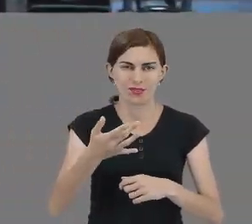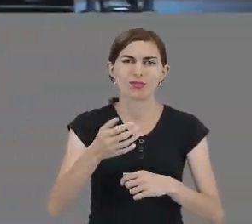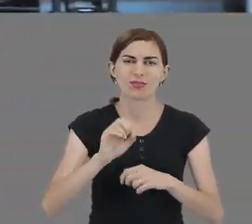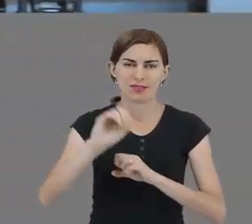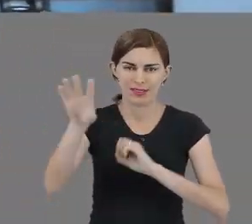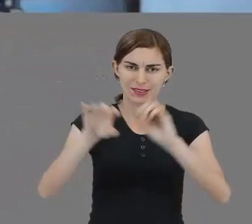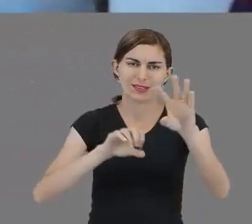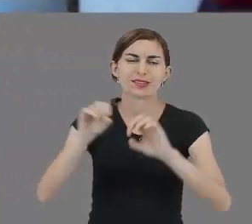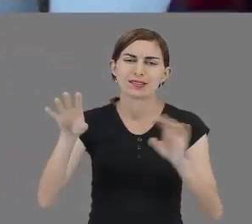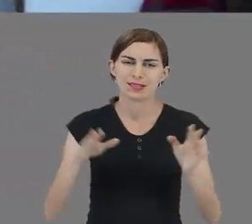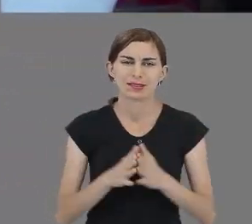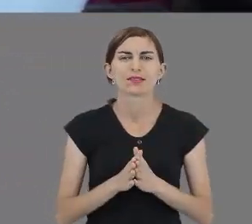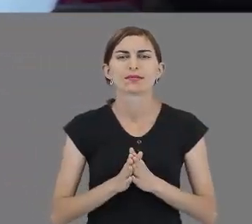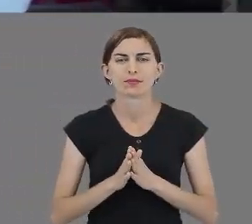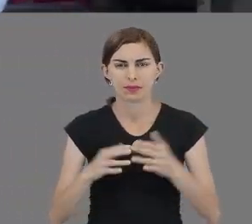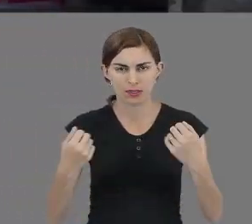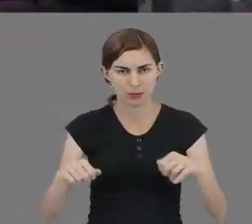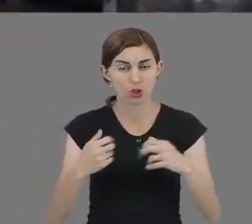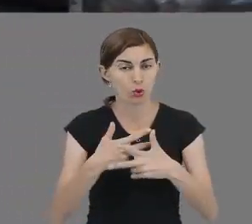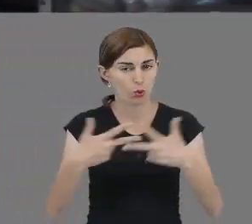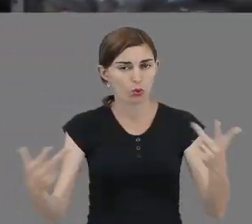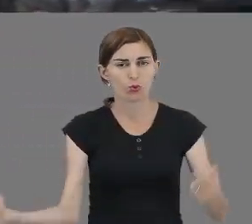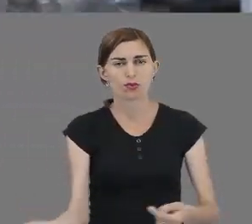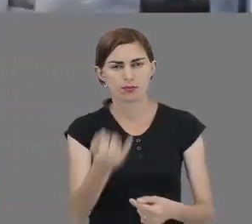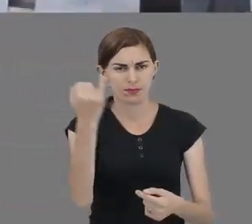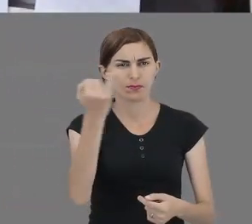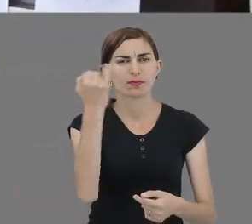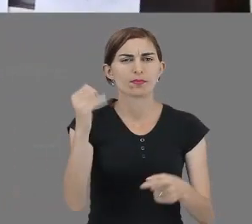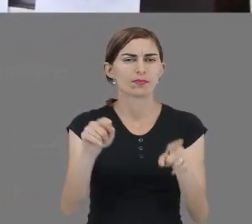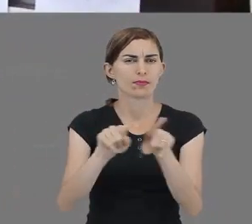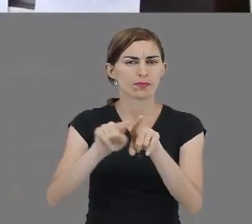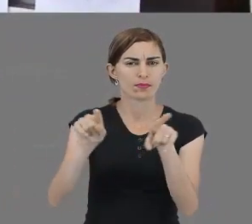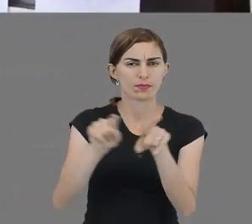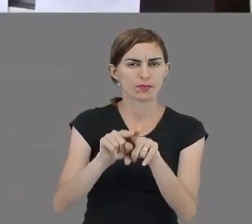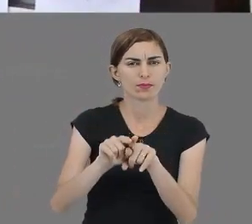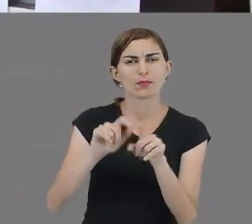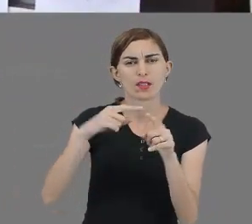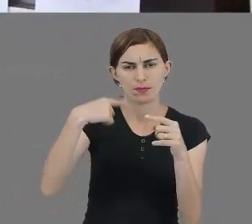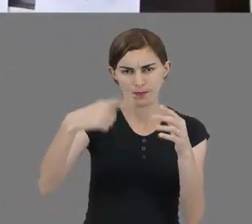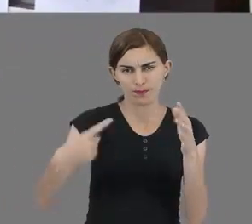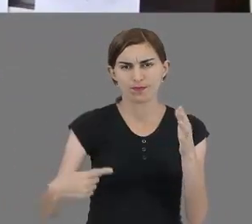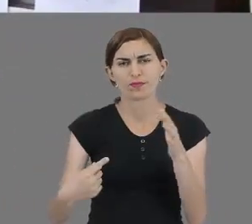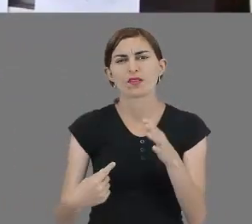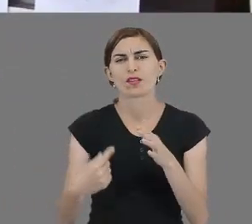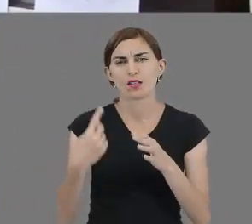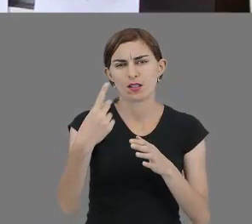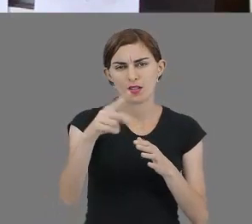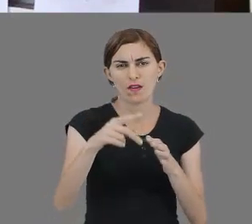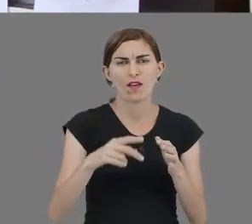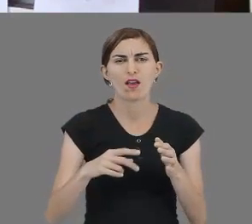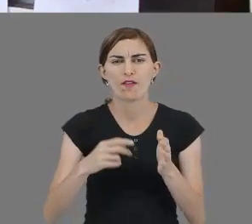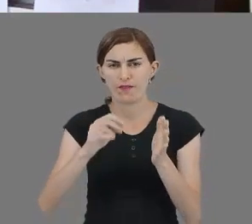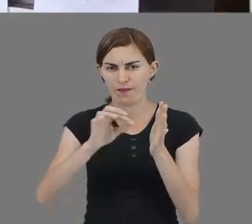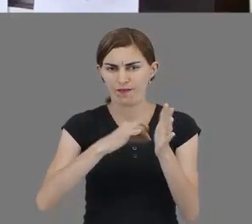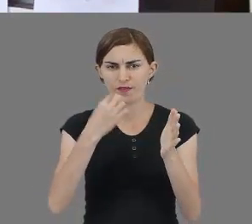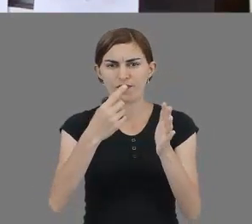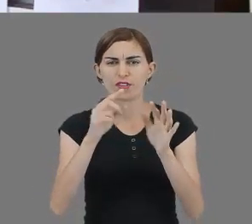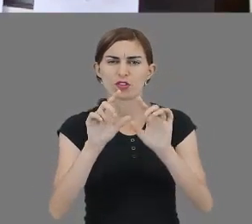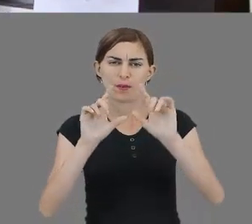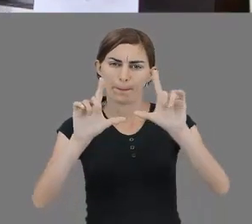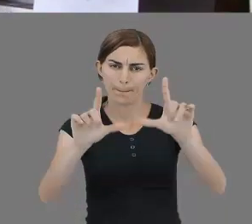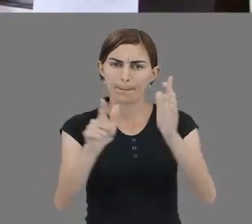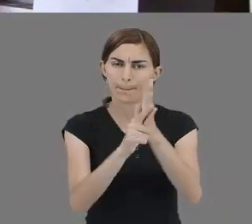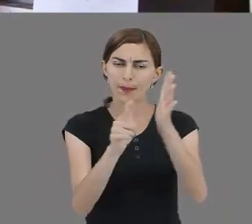para a saída. Uma coisa muito importante também, vista na apostila, é a questão da ficha de